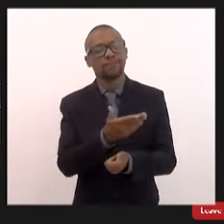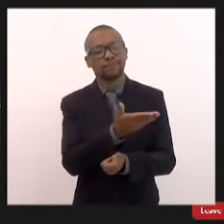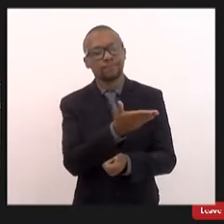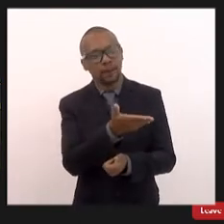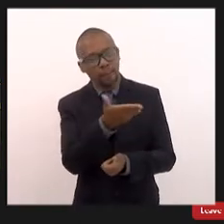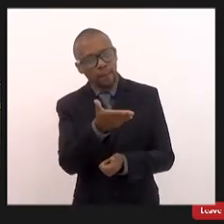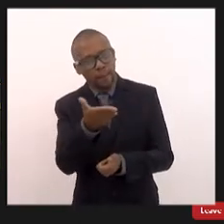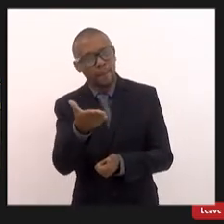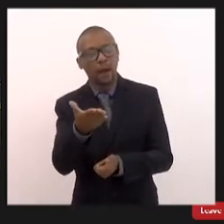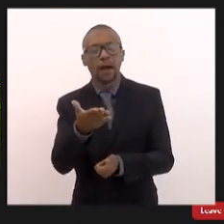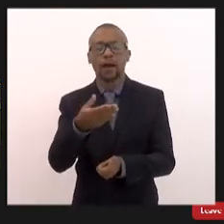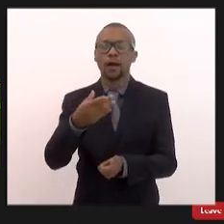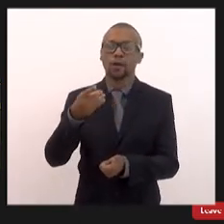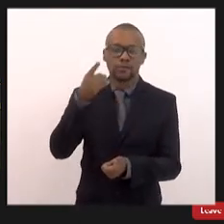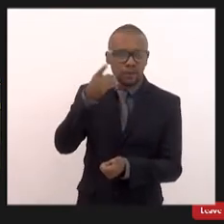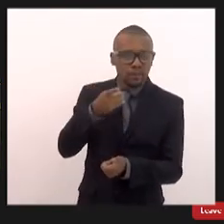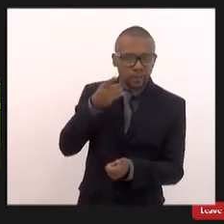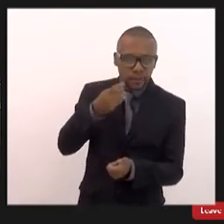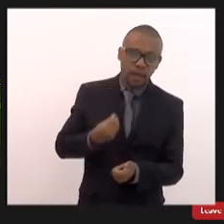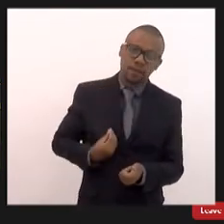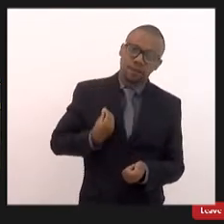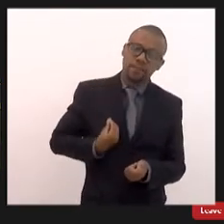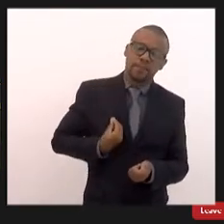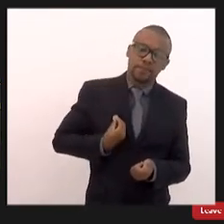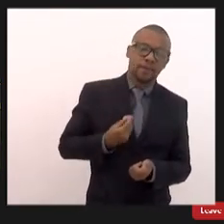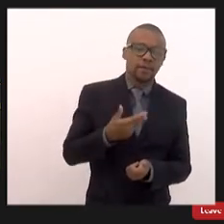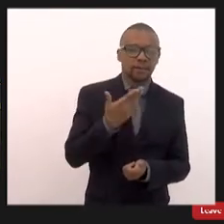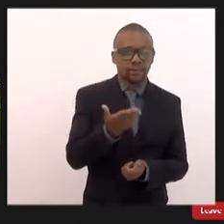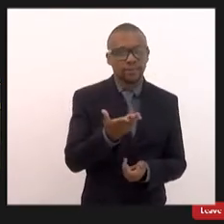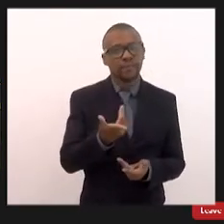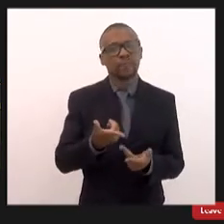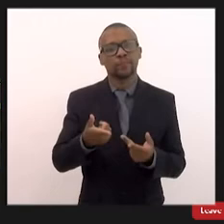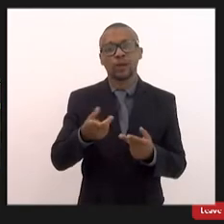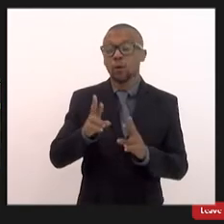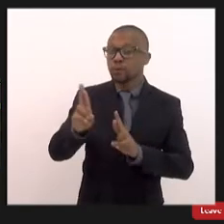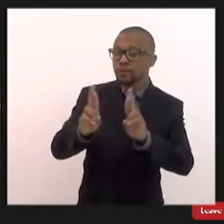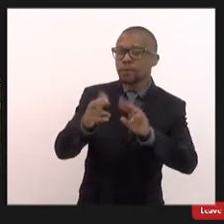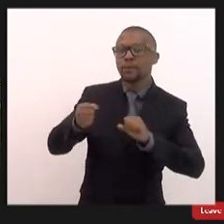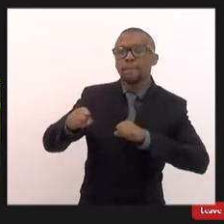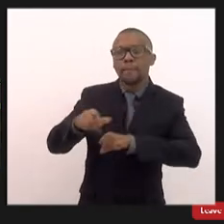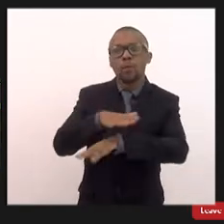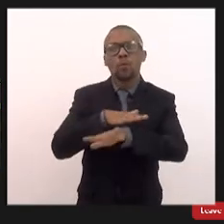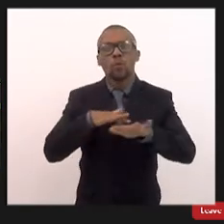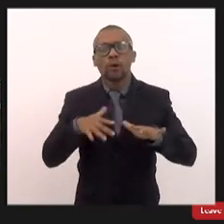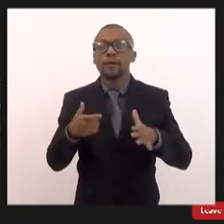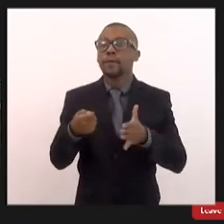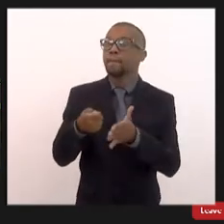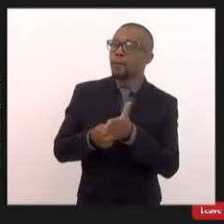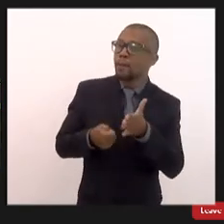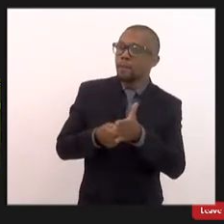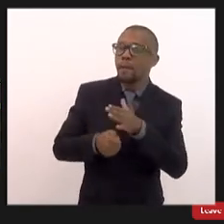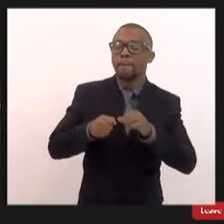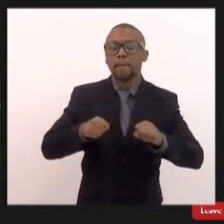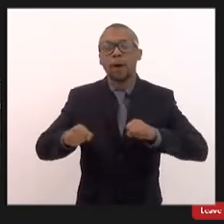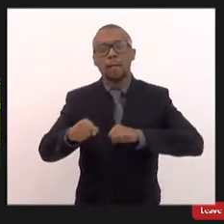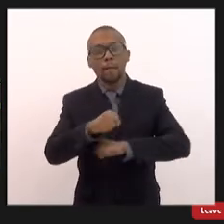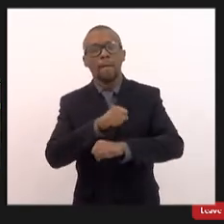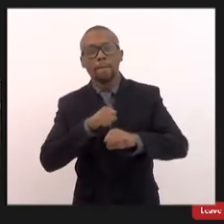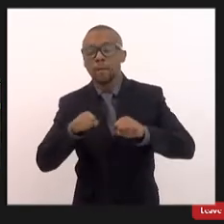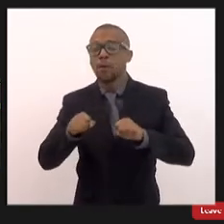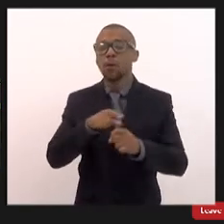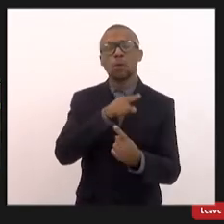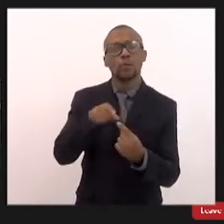os representantes dos movimentos, frentes que lutam no dia a dia pela